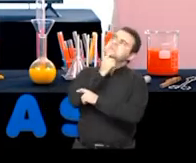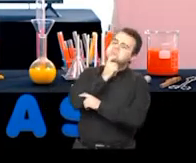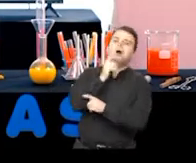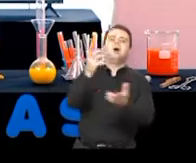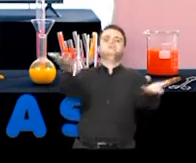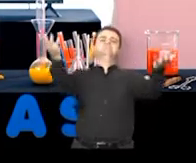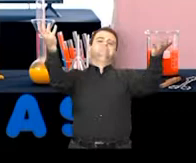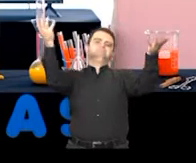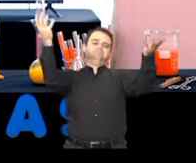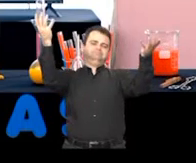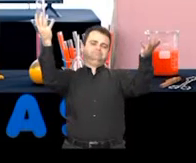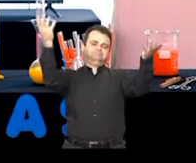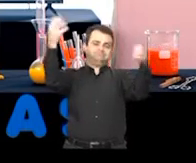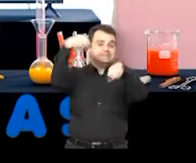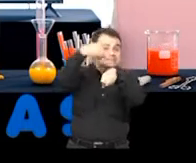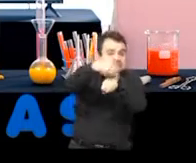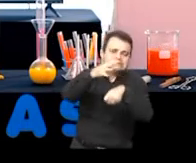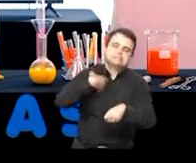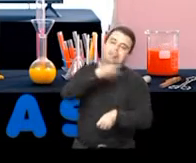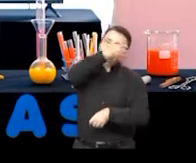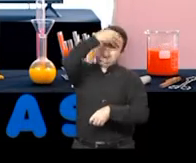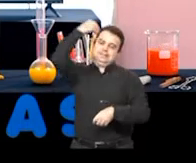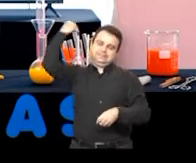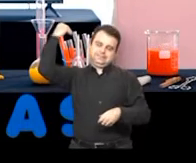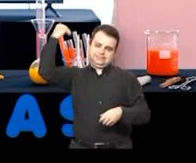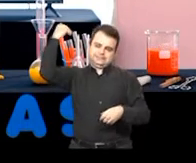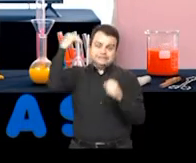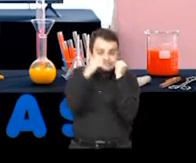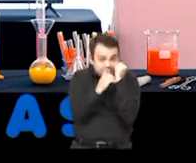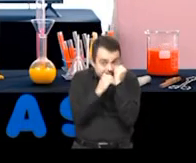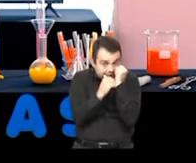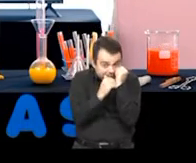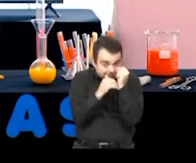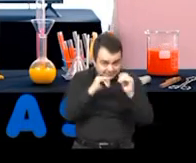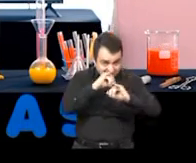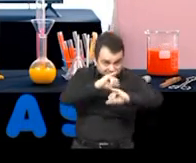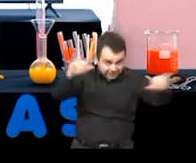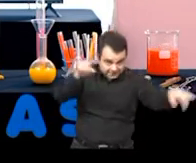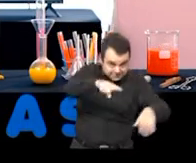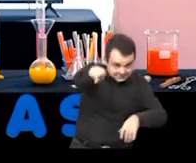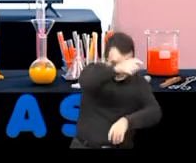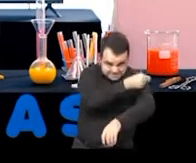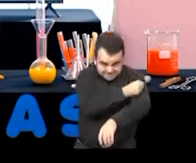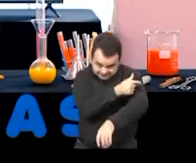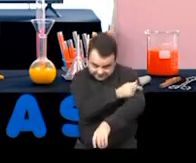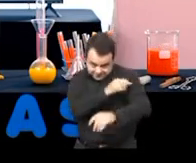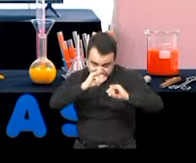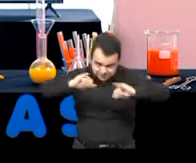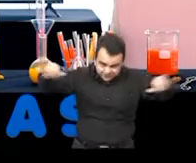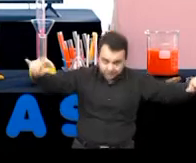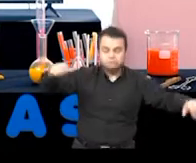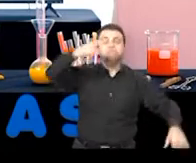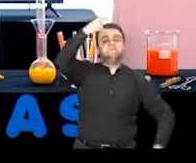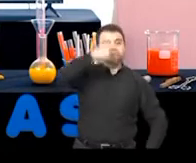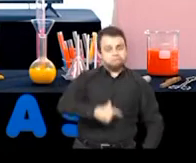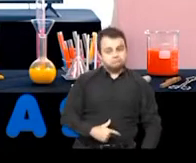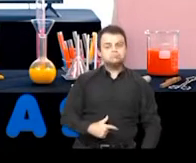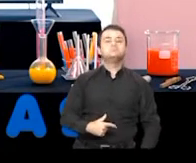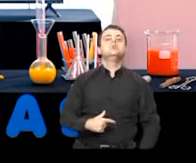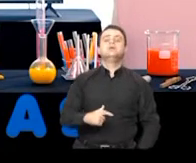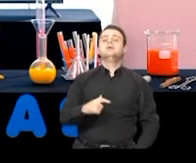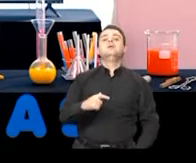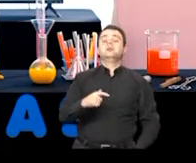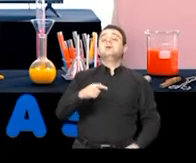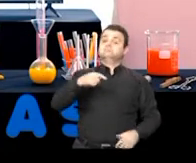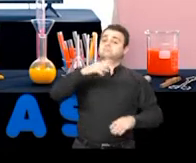Ah, esqueci um detalhe de contar um segredo para você que é do sexto e do sétimo ano. Sou Cecília e